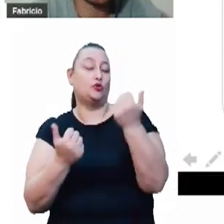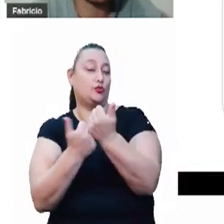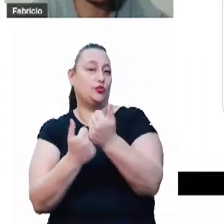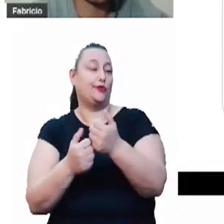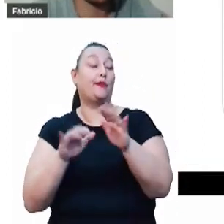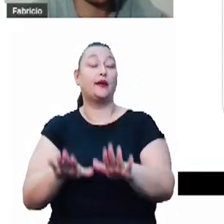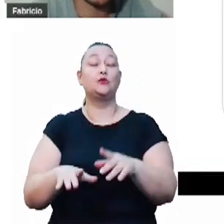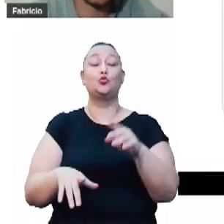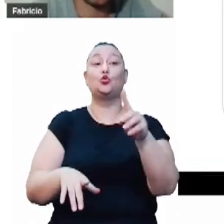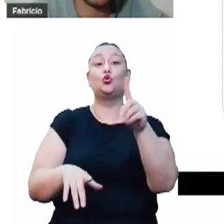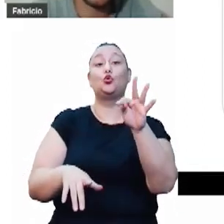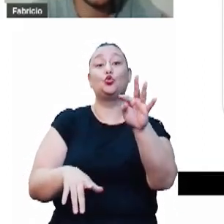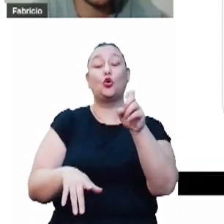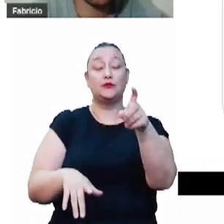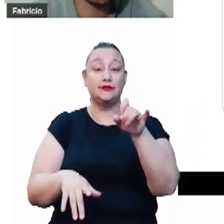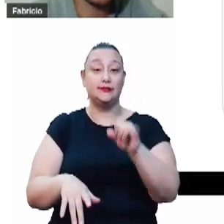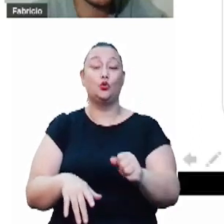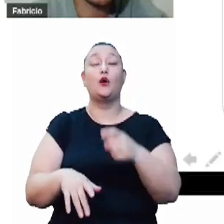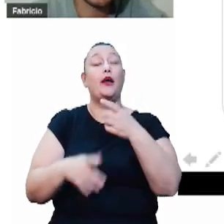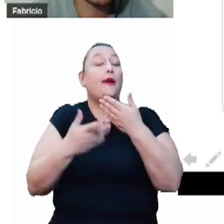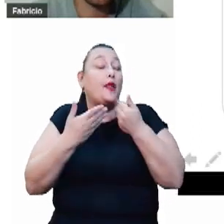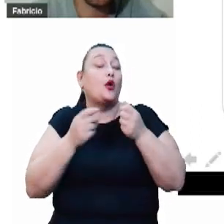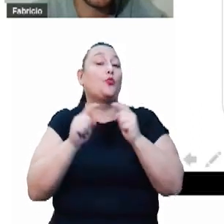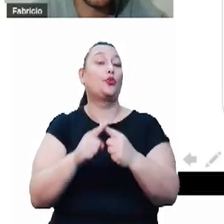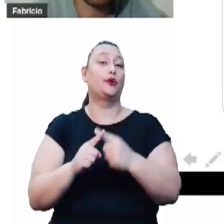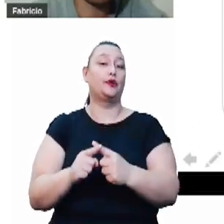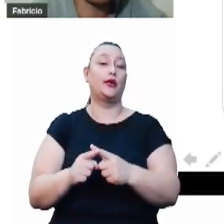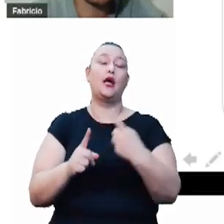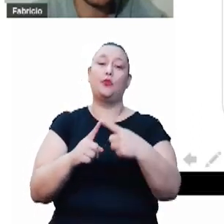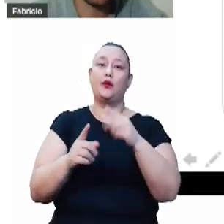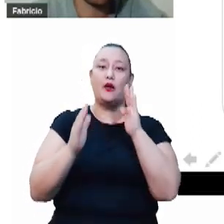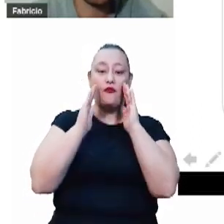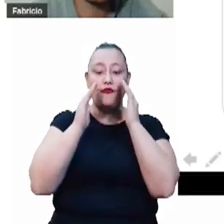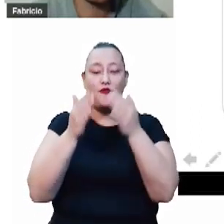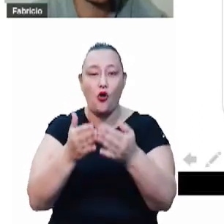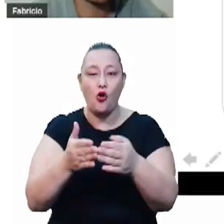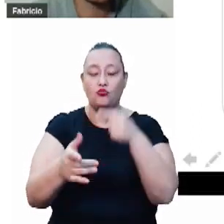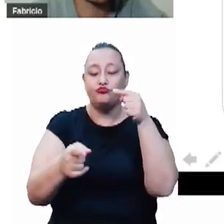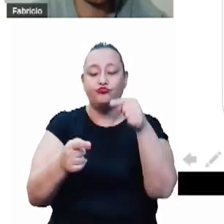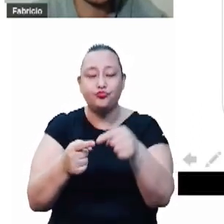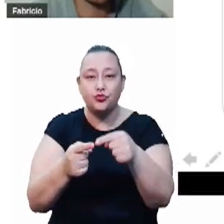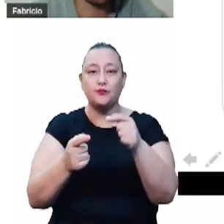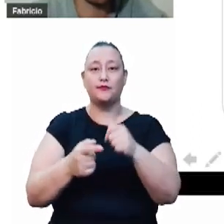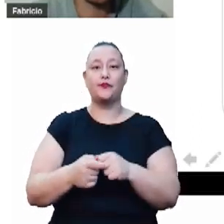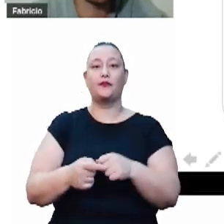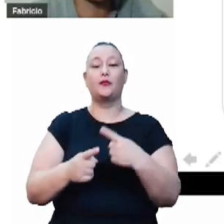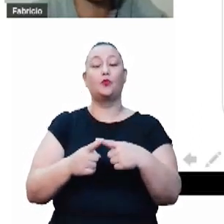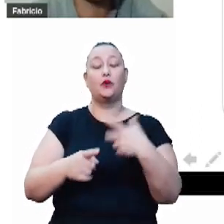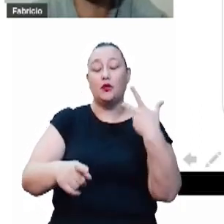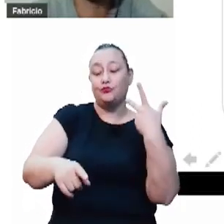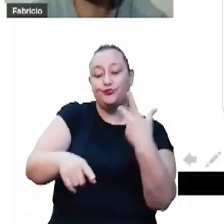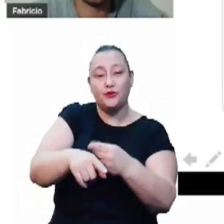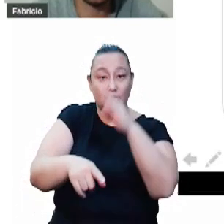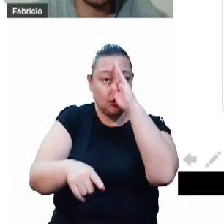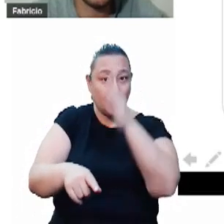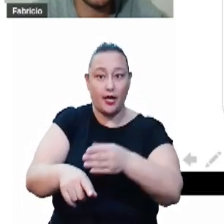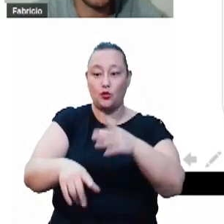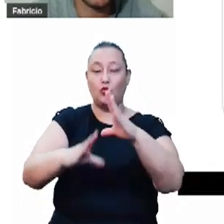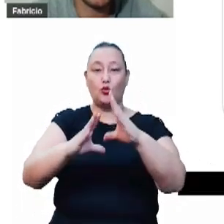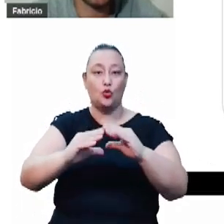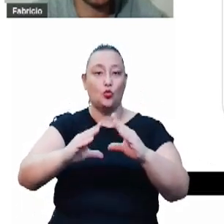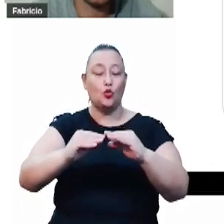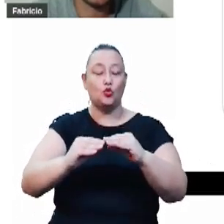na espasticidade, por exemplo? Então, um deles é a ação local, tá? Como a toxina a gente aplica no músculo, ou em alguns